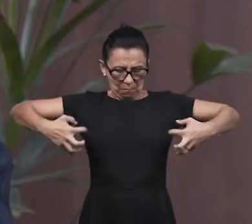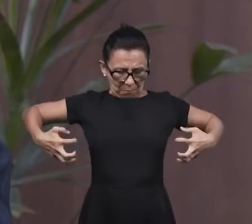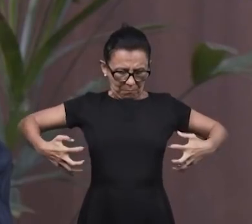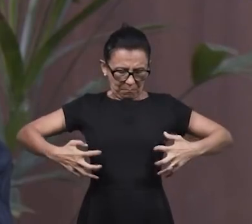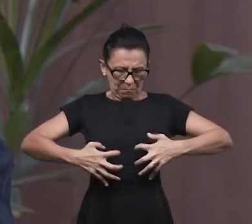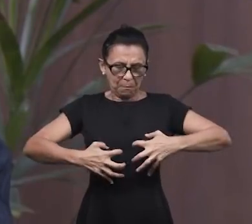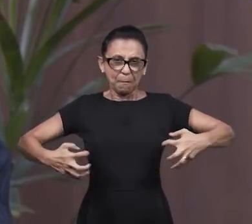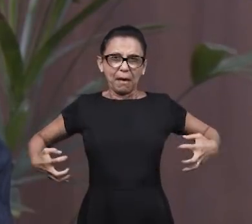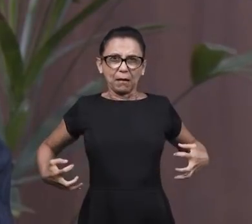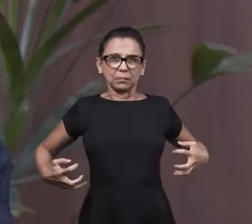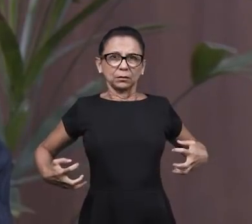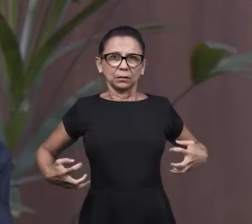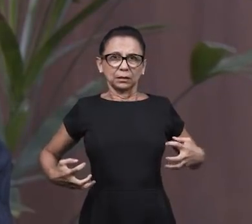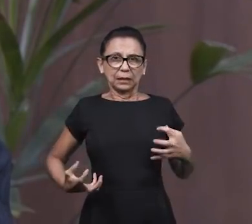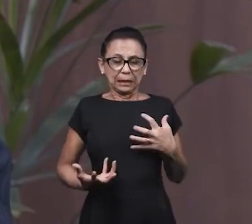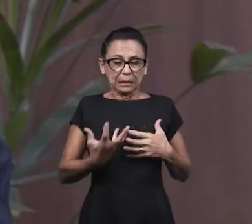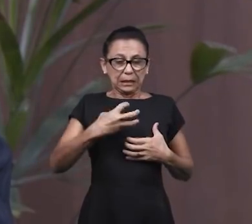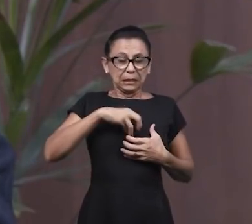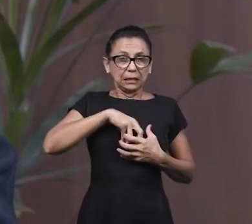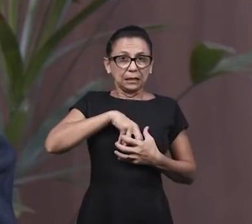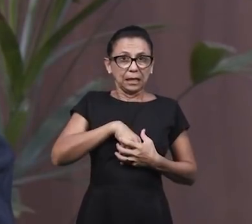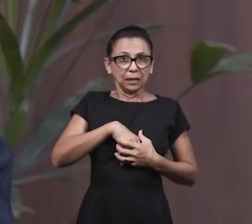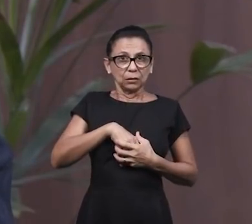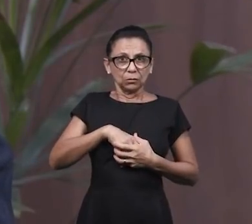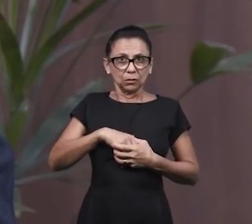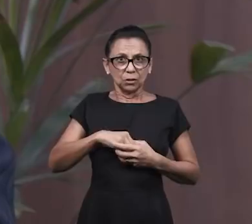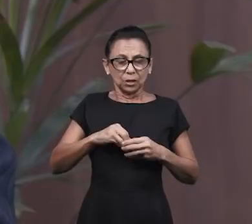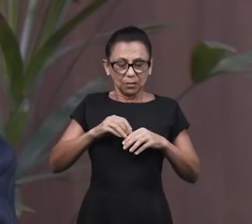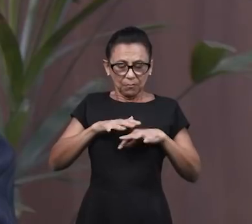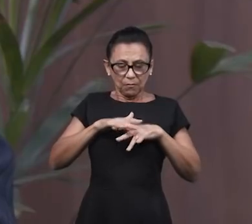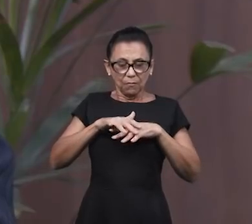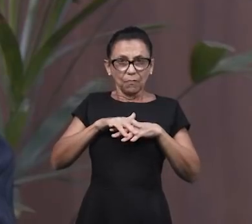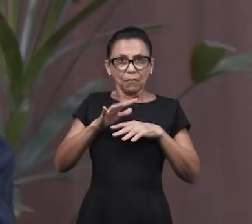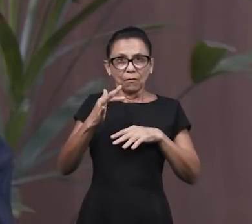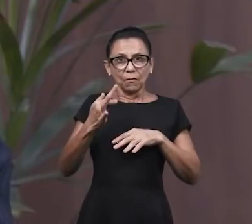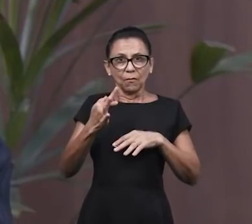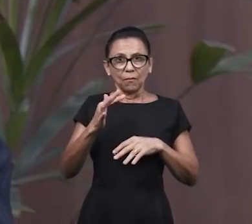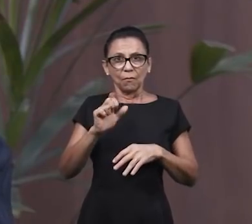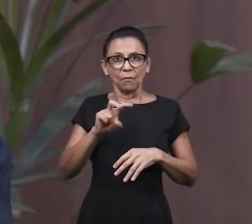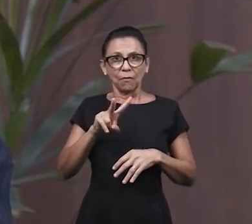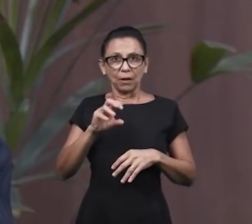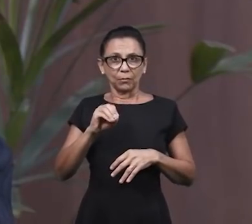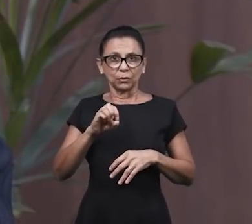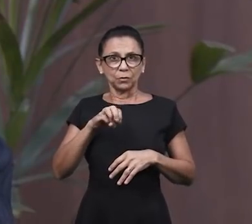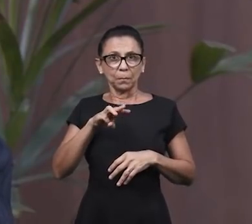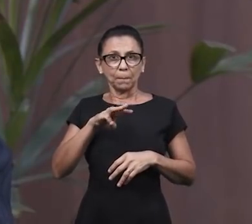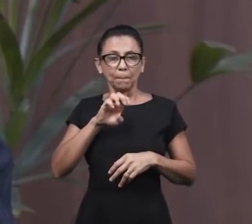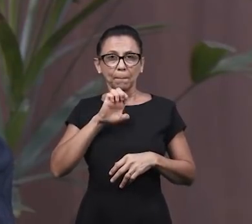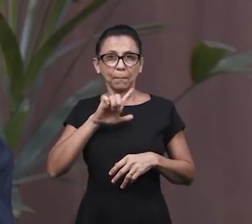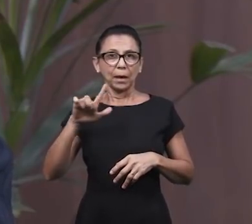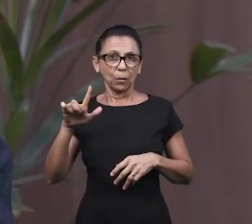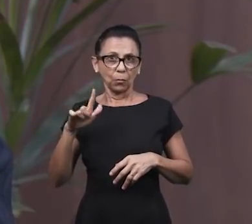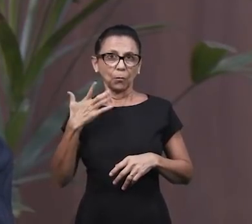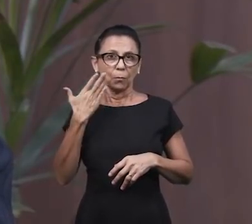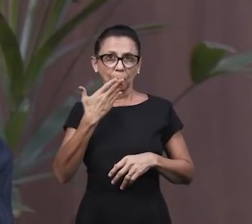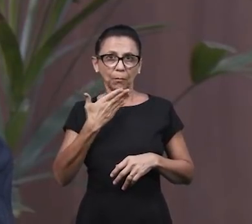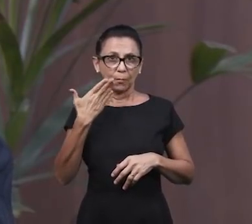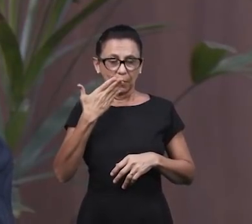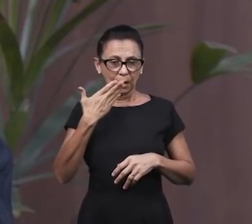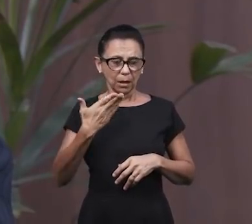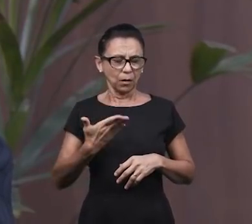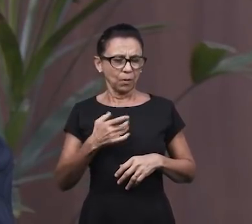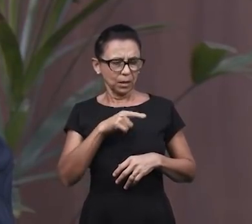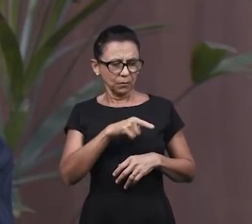e ele provou daquele mel. Então, no dia do casamento dele, ele fez uma proposta, era muito comum isso nas festas de